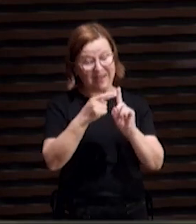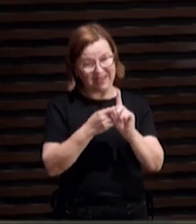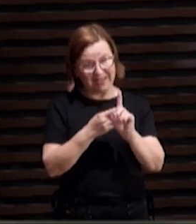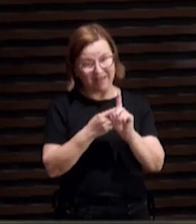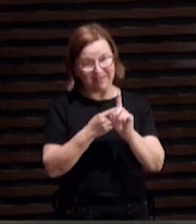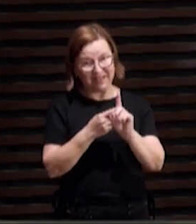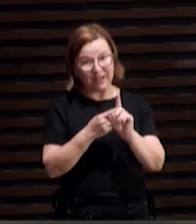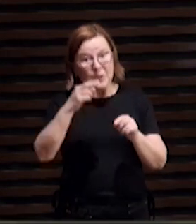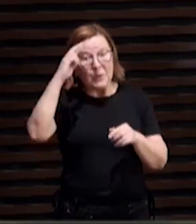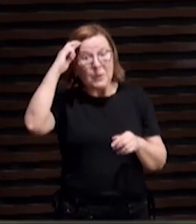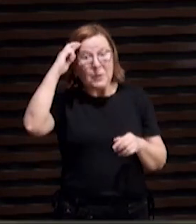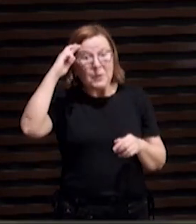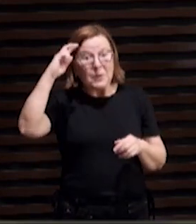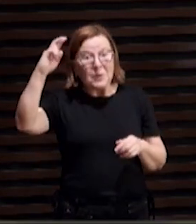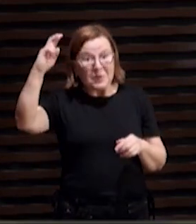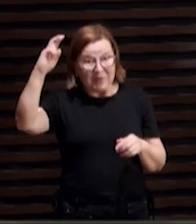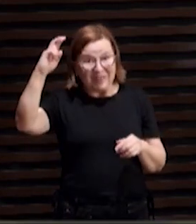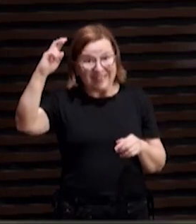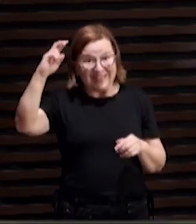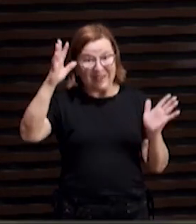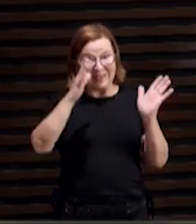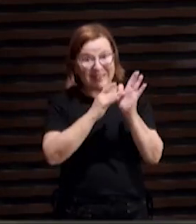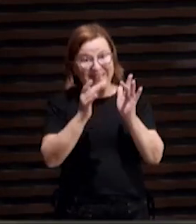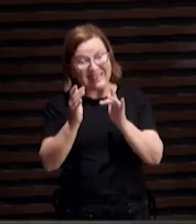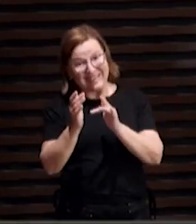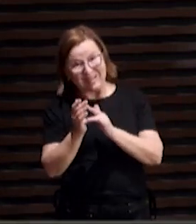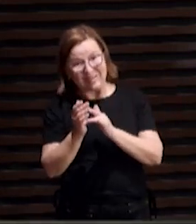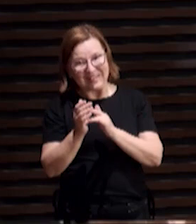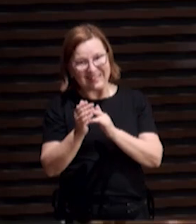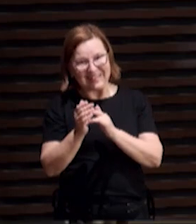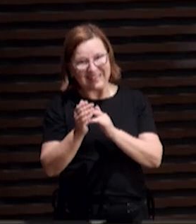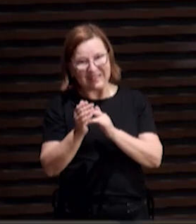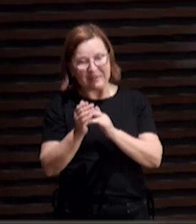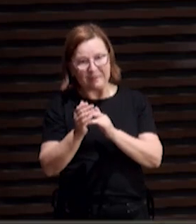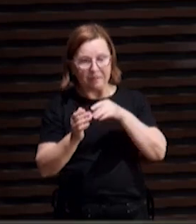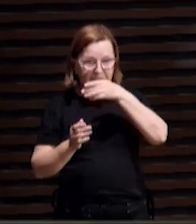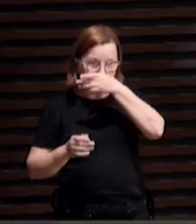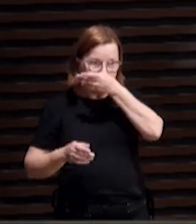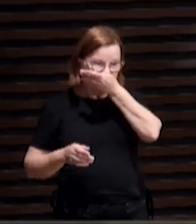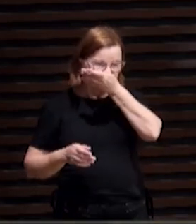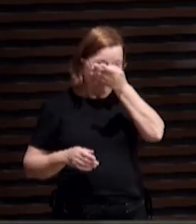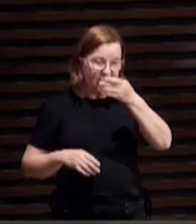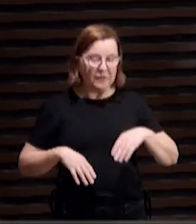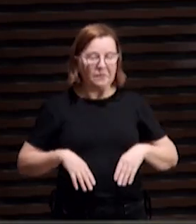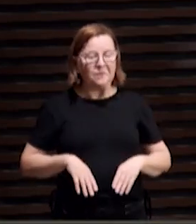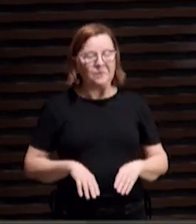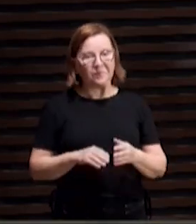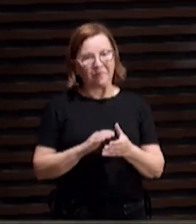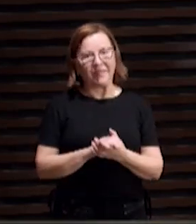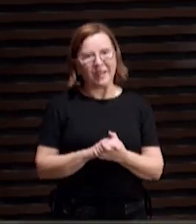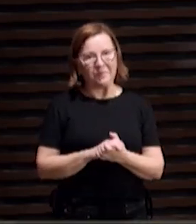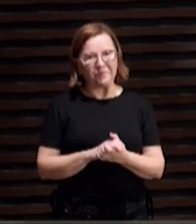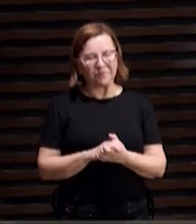transferindo a sua governança do mundo dentro do ventre daquela jovem, ou